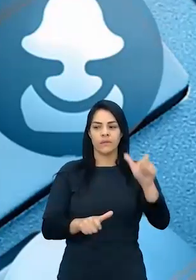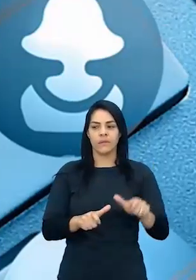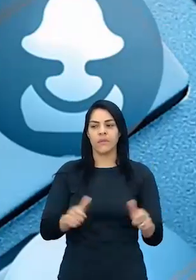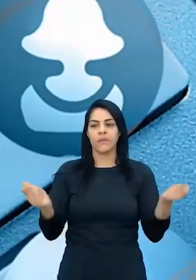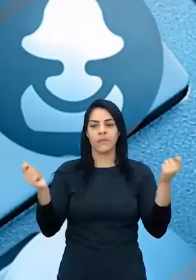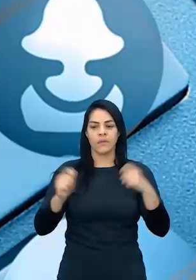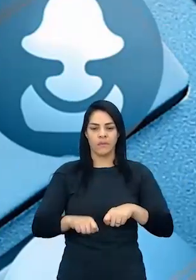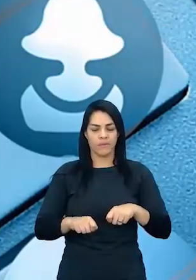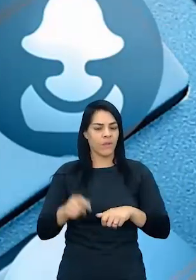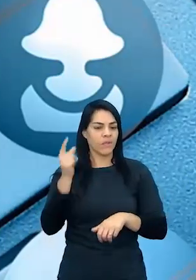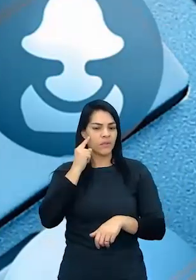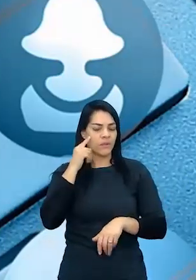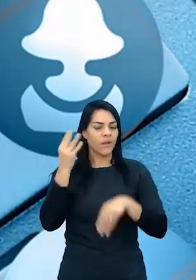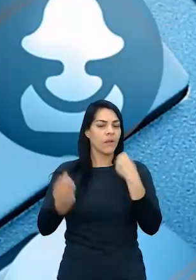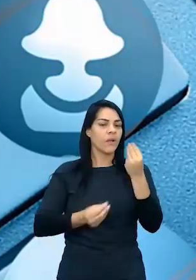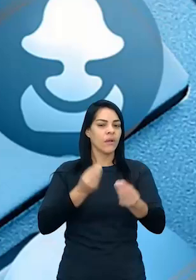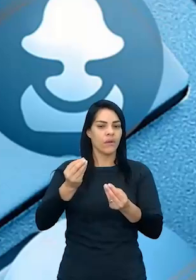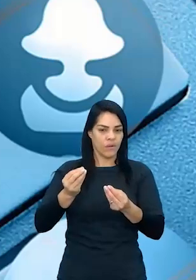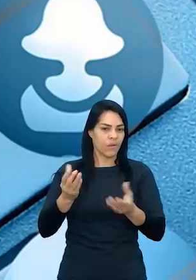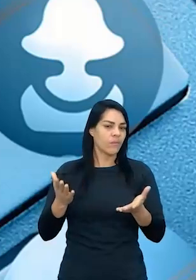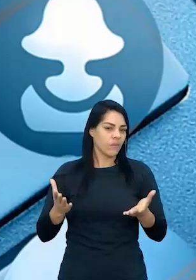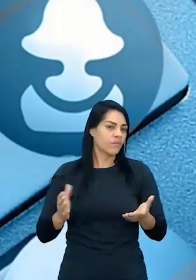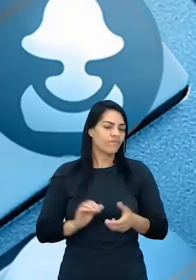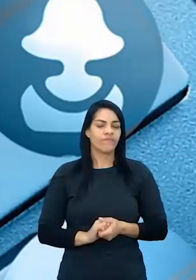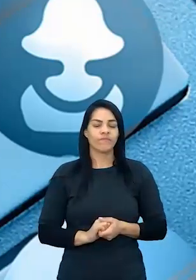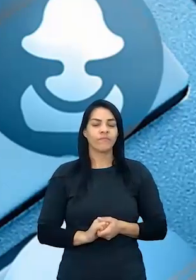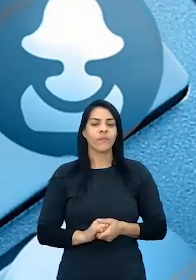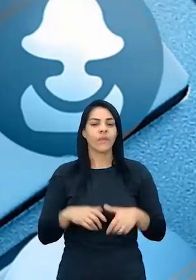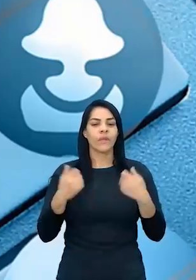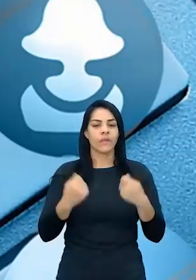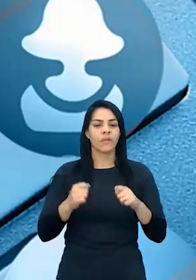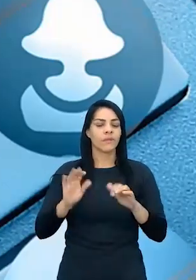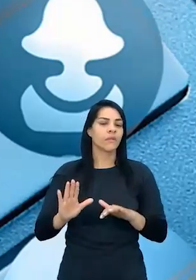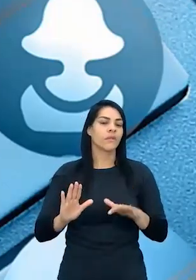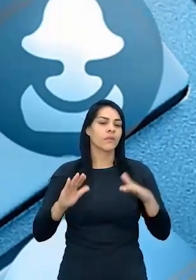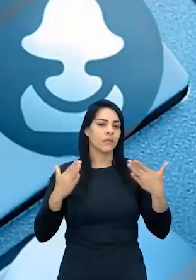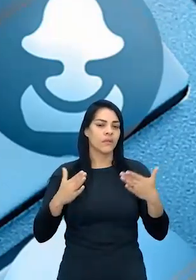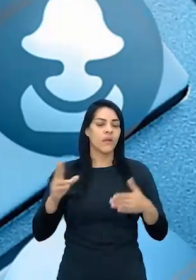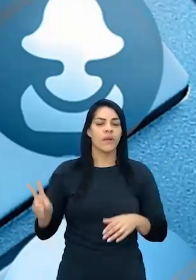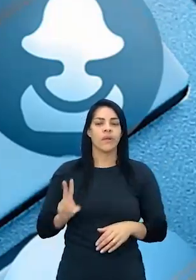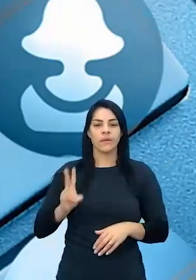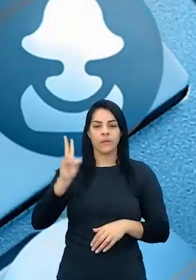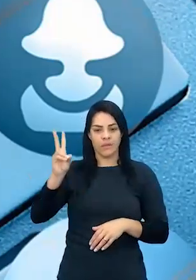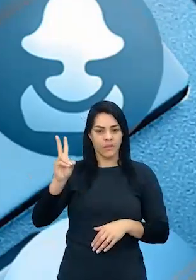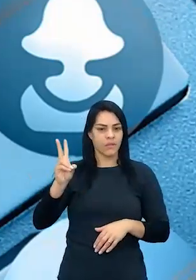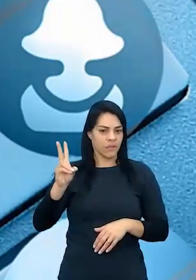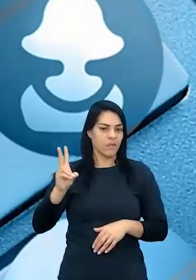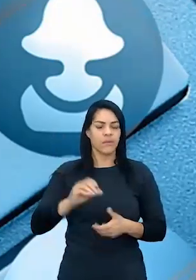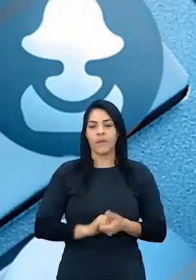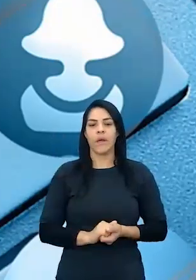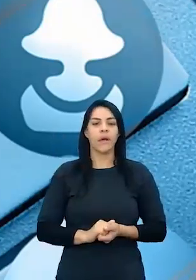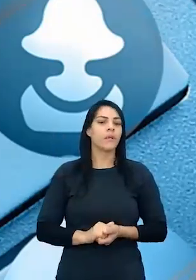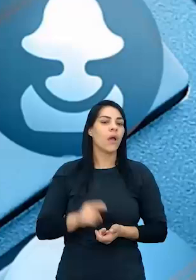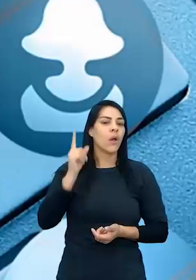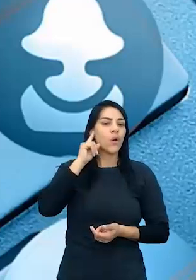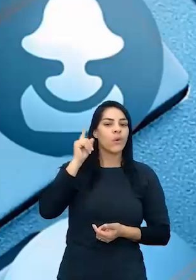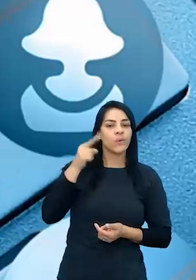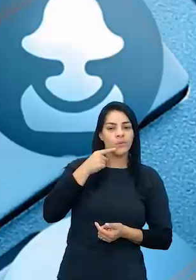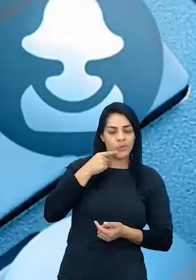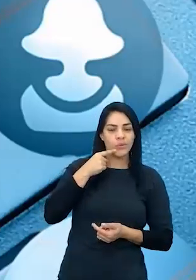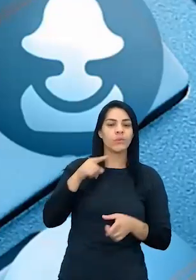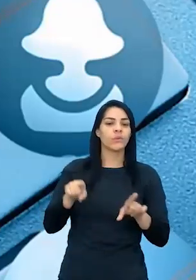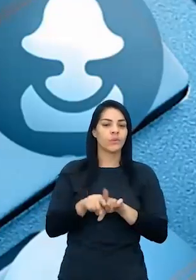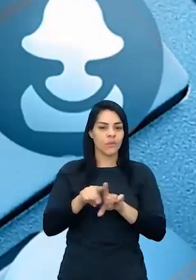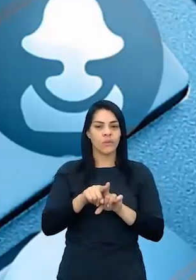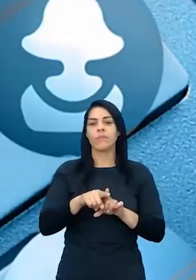imagem, como é que ficam essas pessoas? Eu preciso, então, valorizar o auditivo, mas também eu tenho o surdo, que também precisa